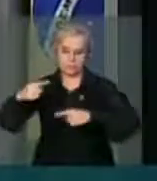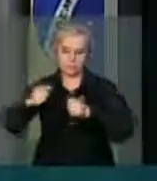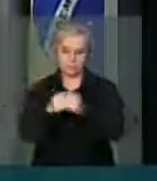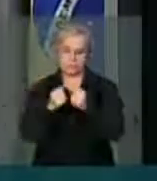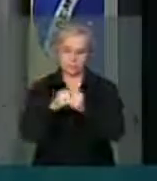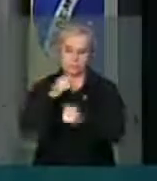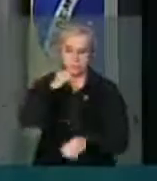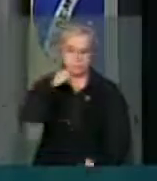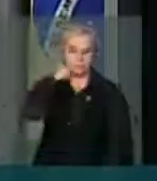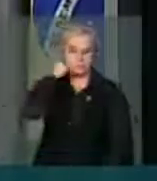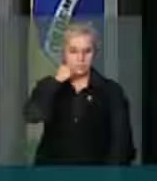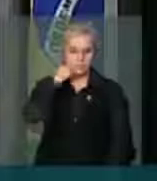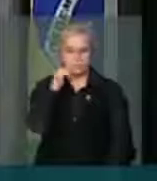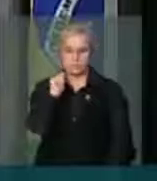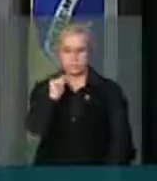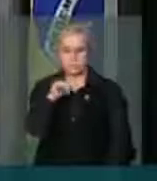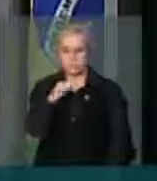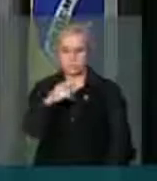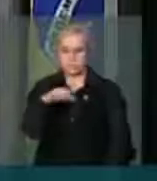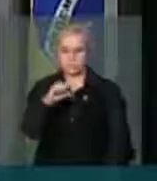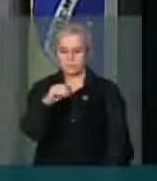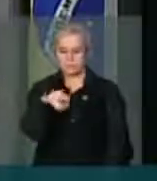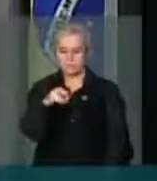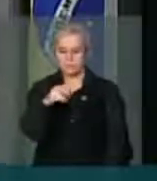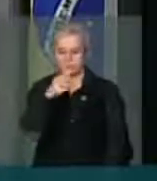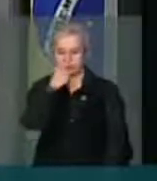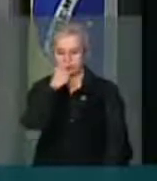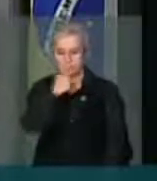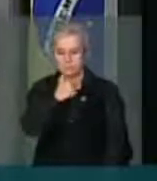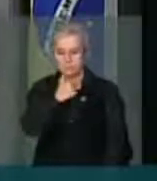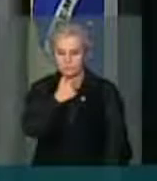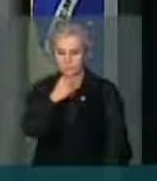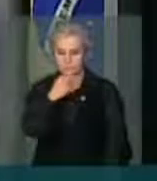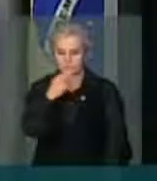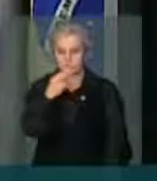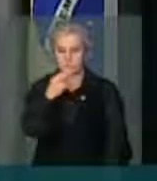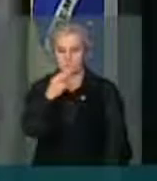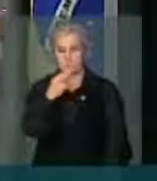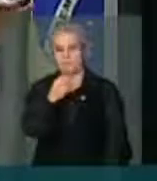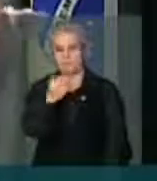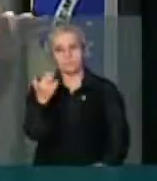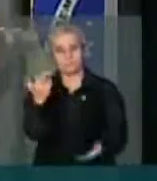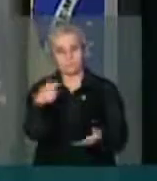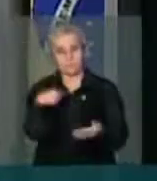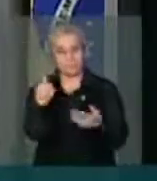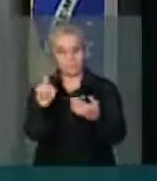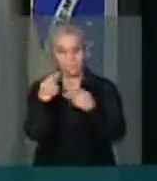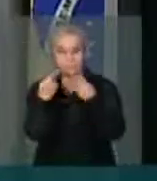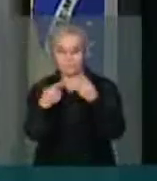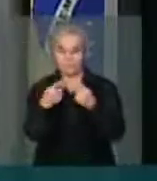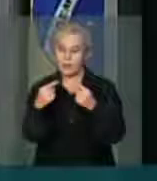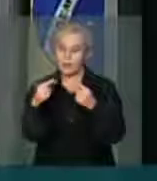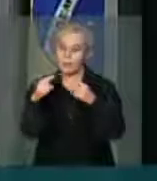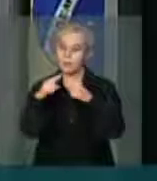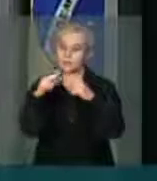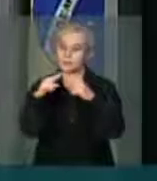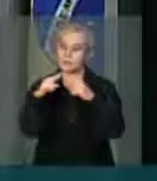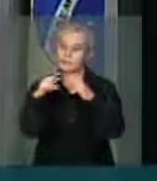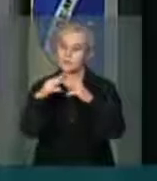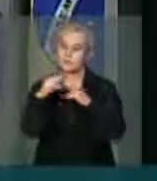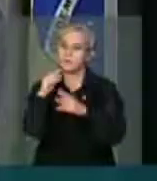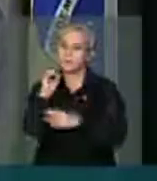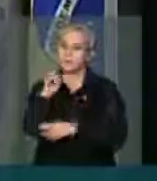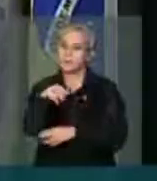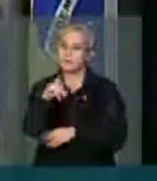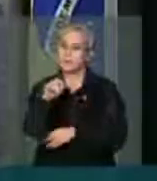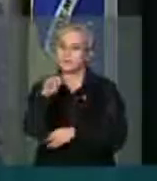senador Aécio Neves. E o empate técnico que me refiro nesse momento